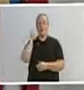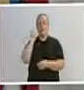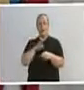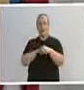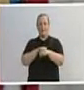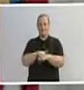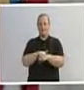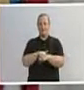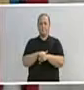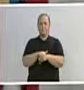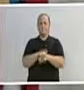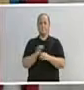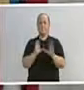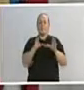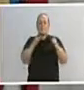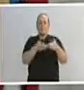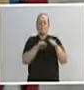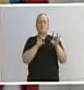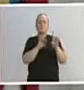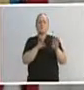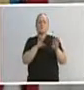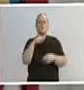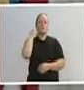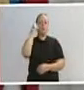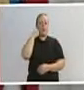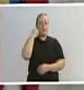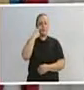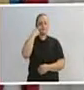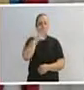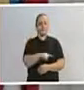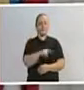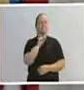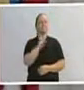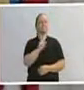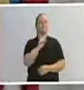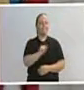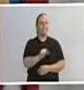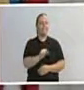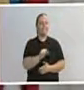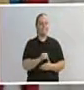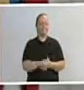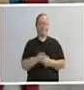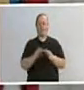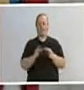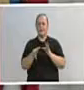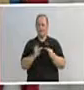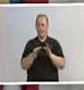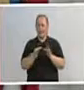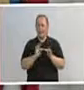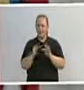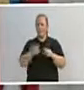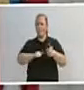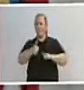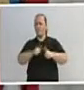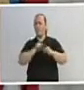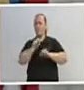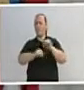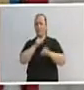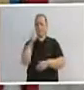ontem, a Comissão Especial do Senado descobriu que os técnicos avaliaram que a